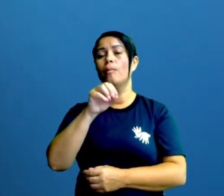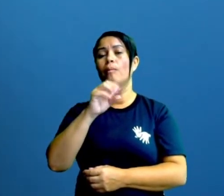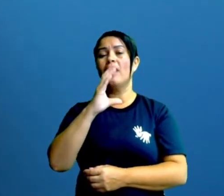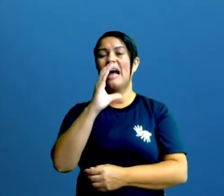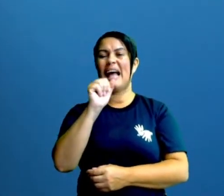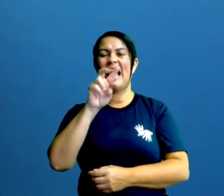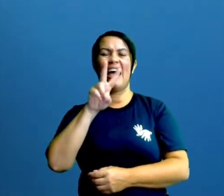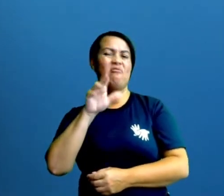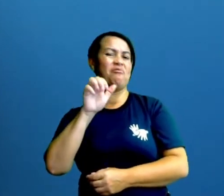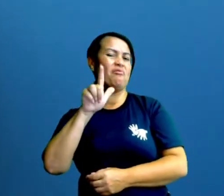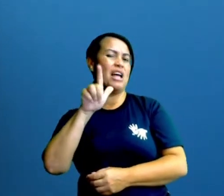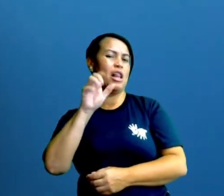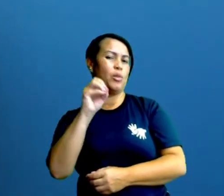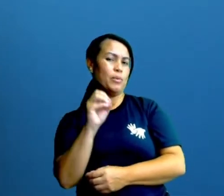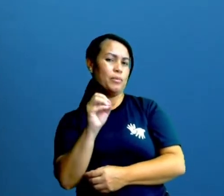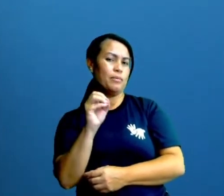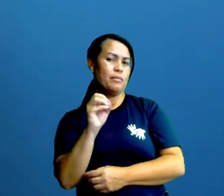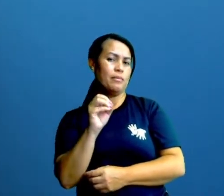o casal